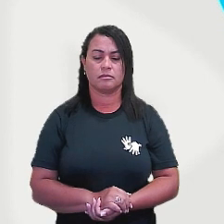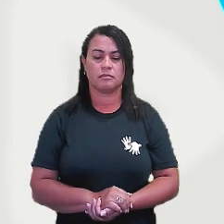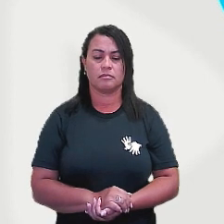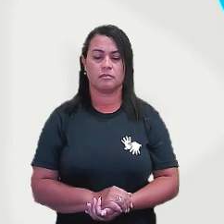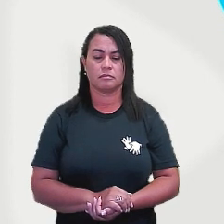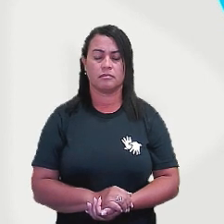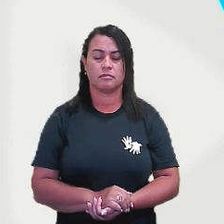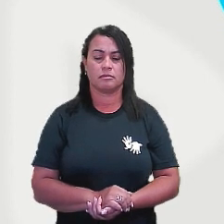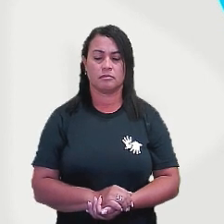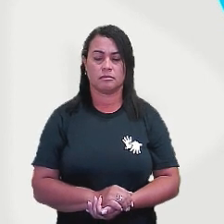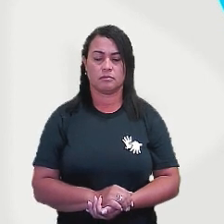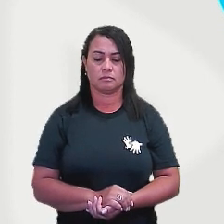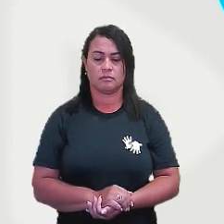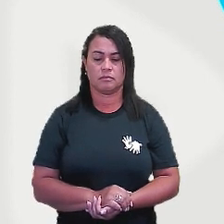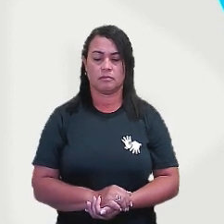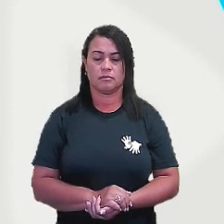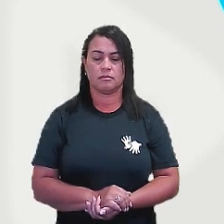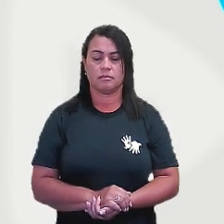Tempo.